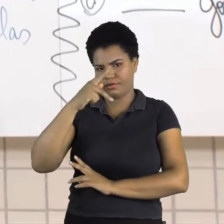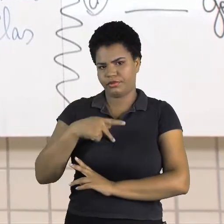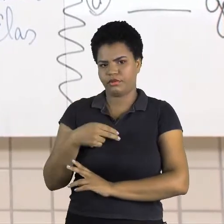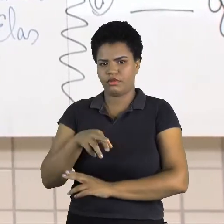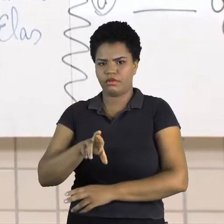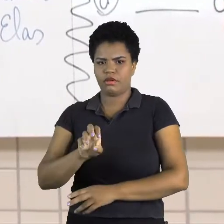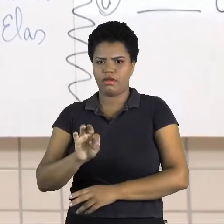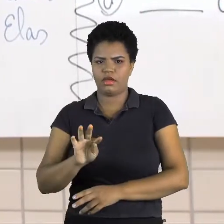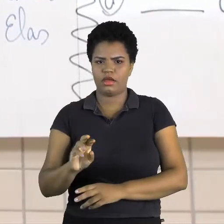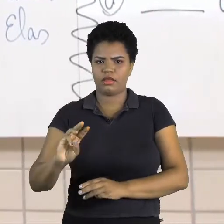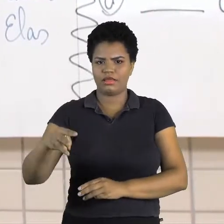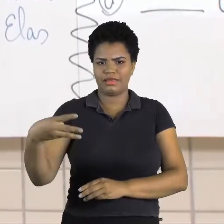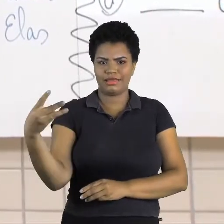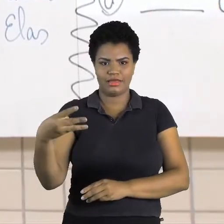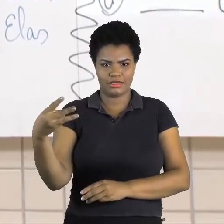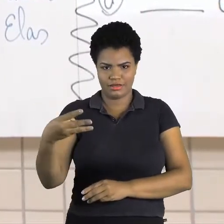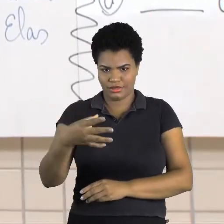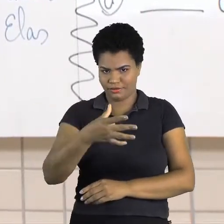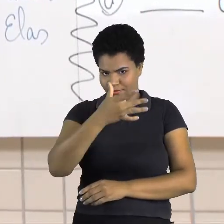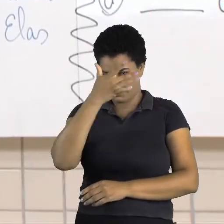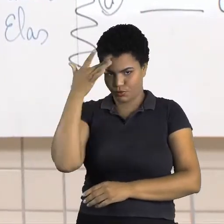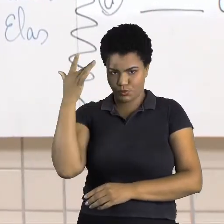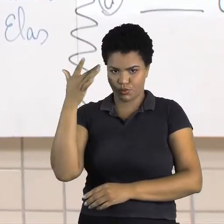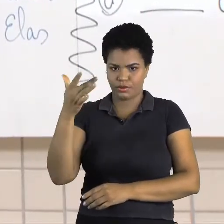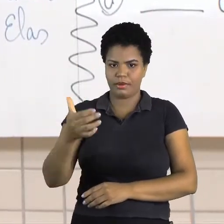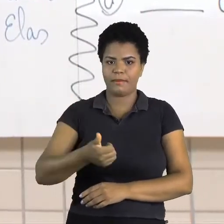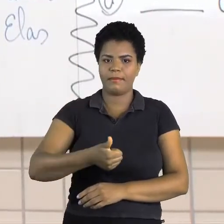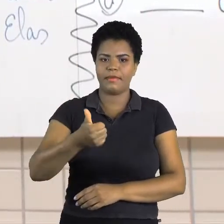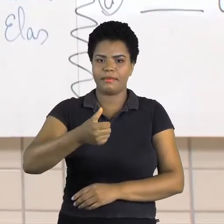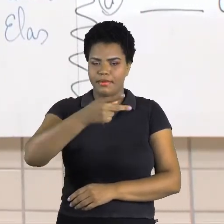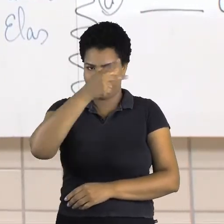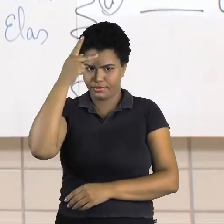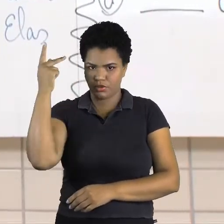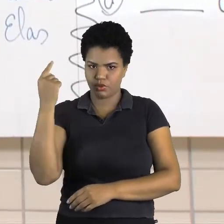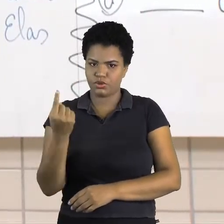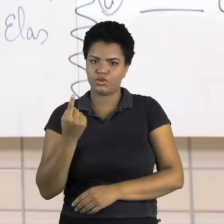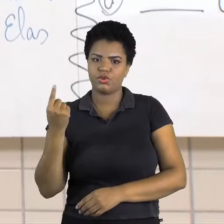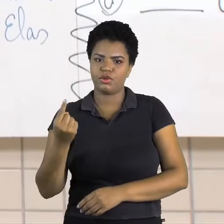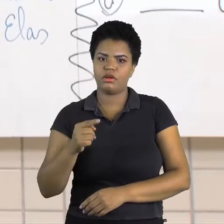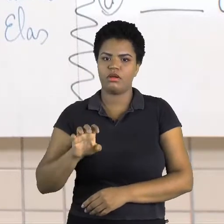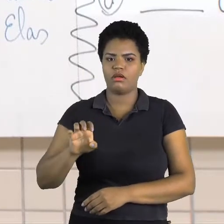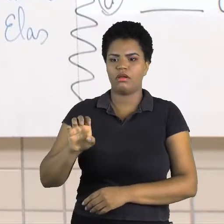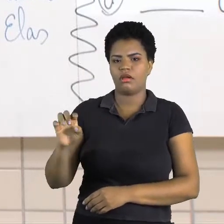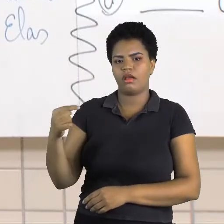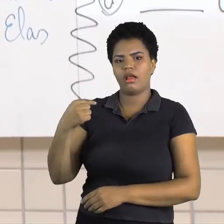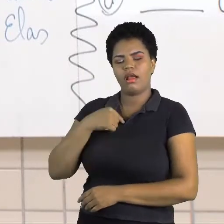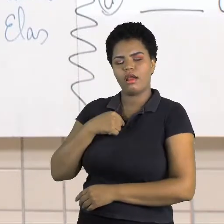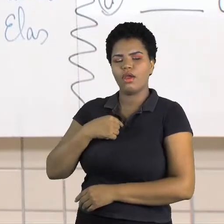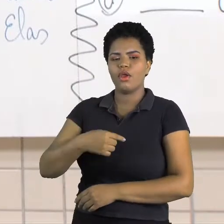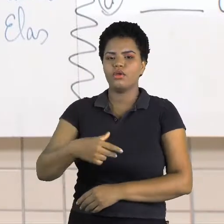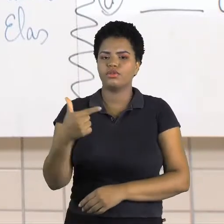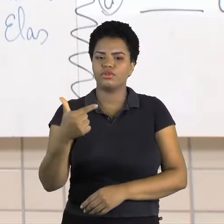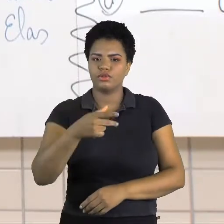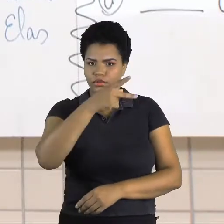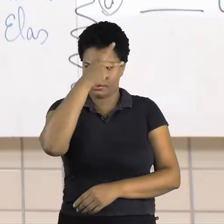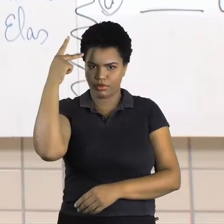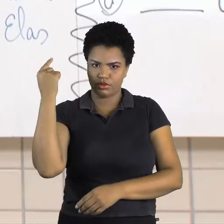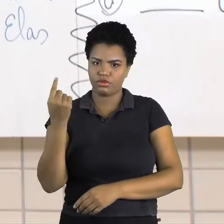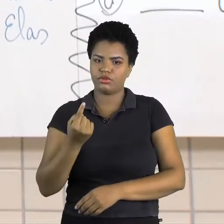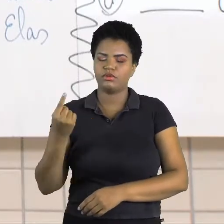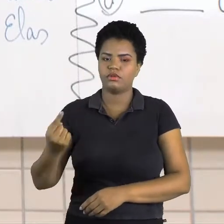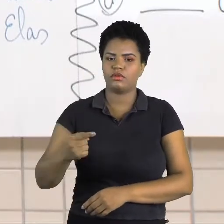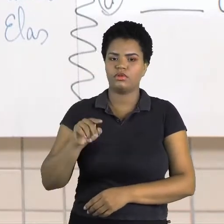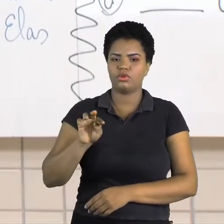3 pessoas. Primeira pessoa do singular, eu. Segunda pessoa do singular, tu ou você.